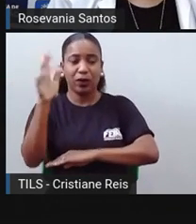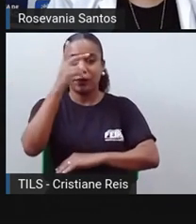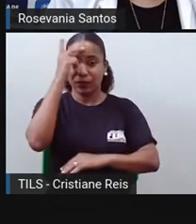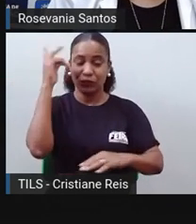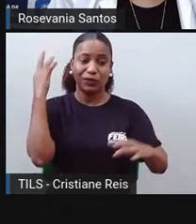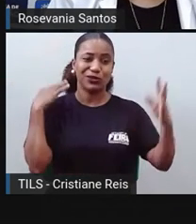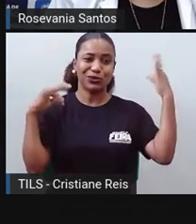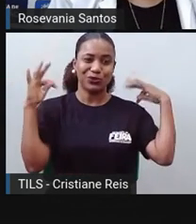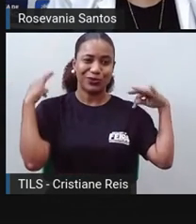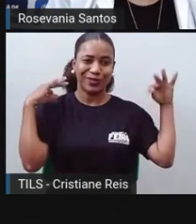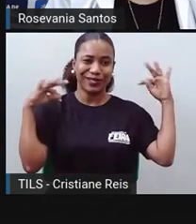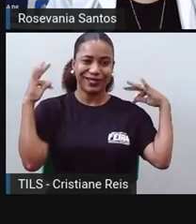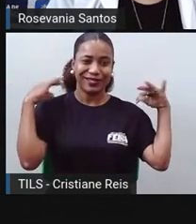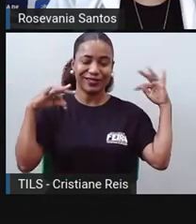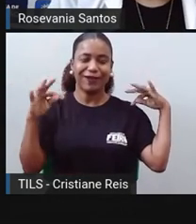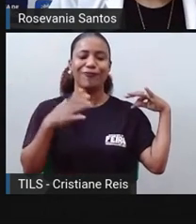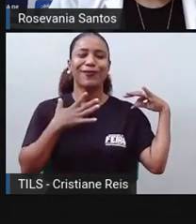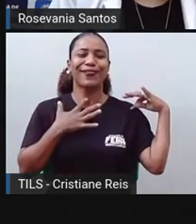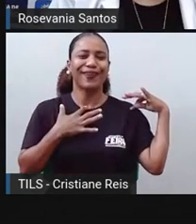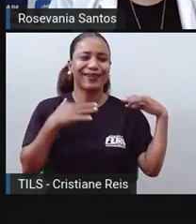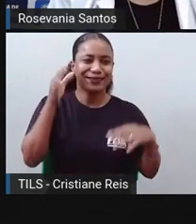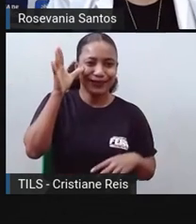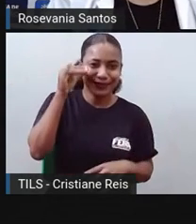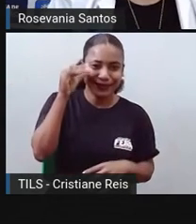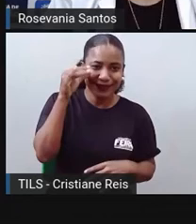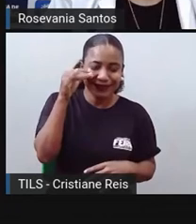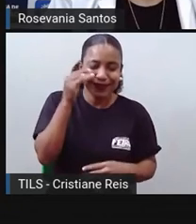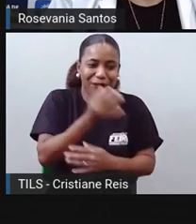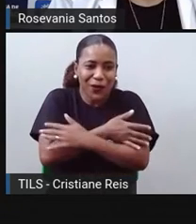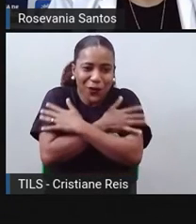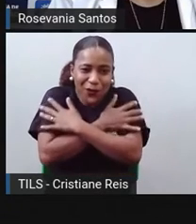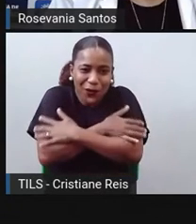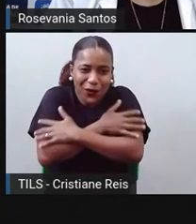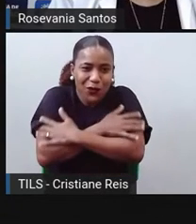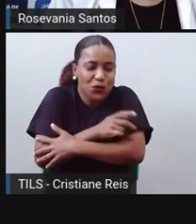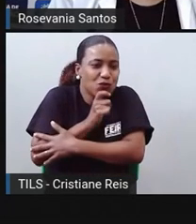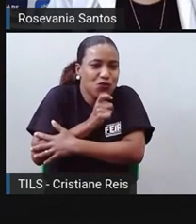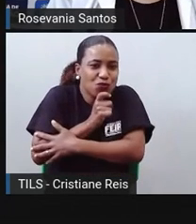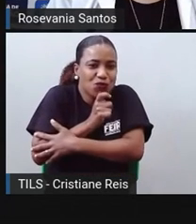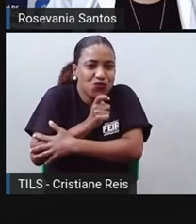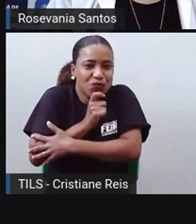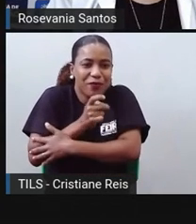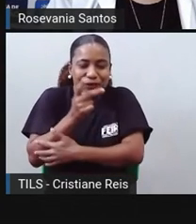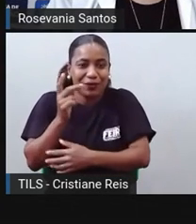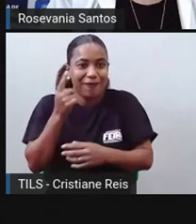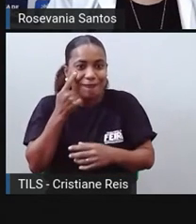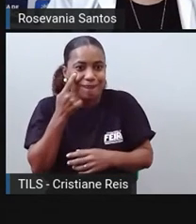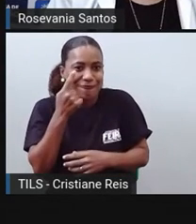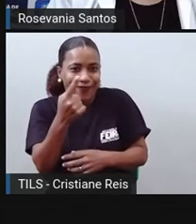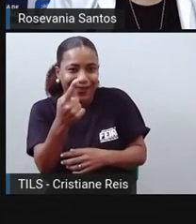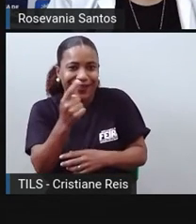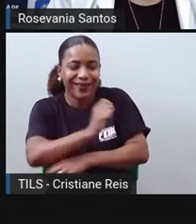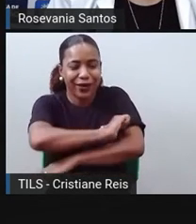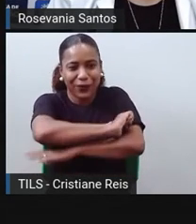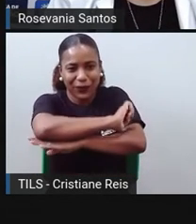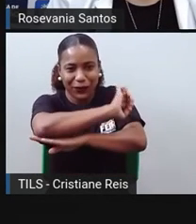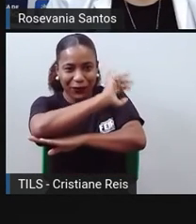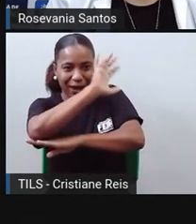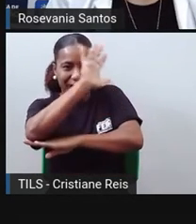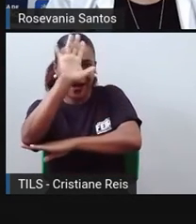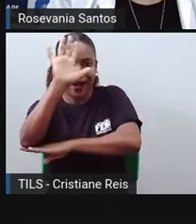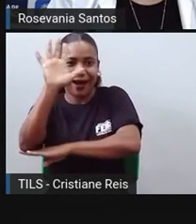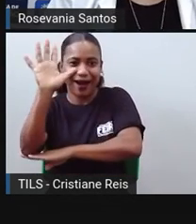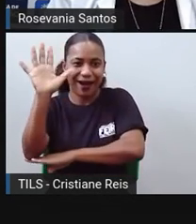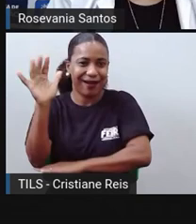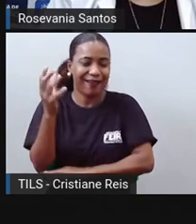para poder viajar para essa região. Passam muito frio também, é próximo delas, né, é claro, para observar esses fenômenos